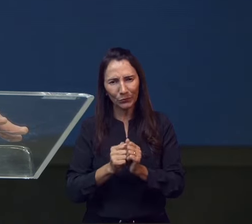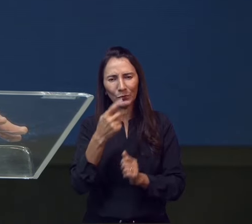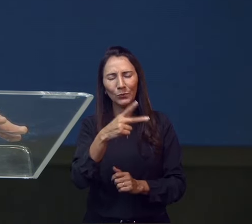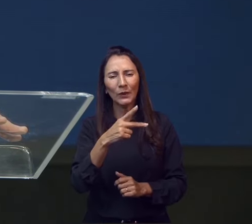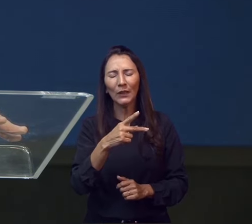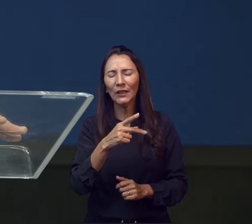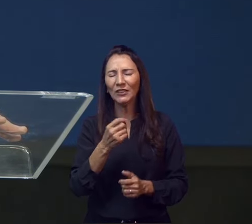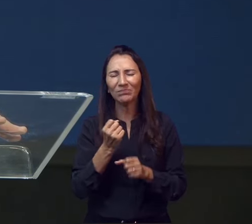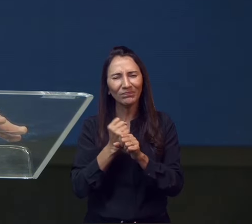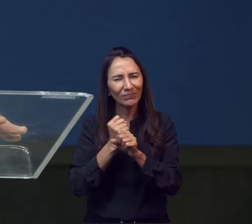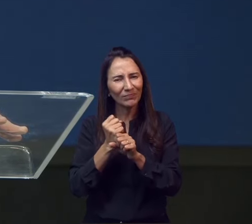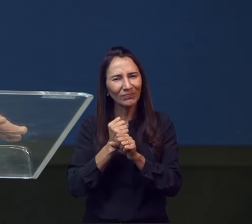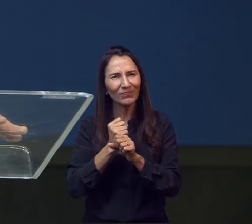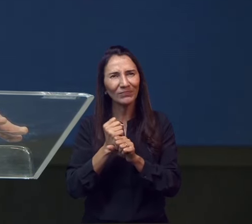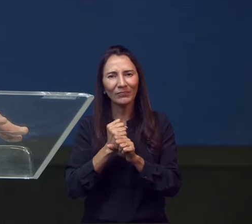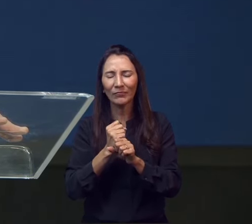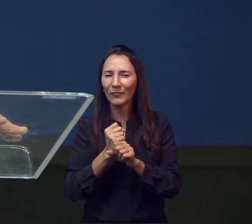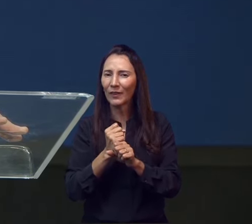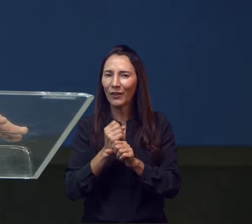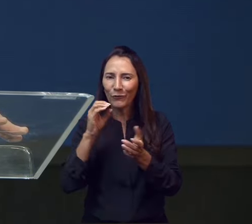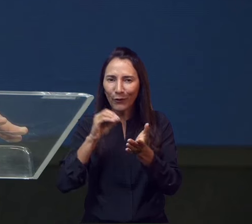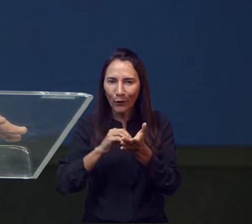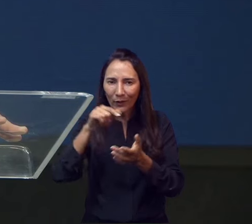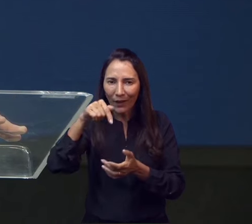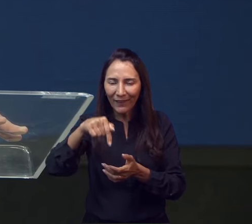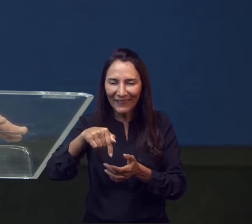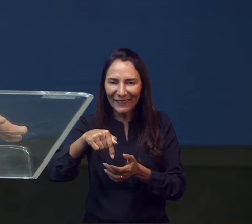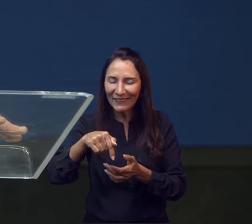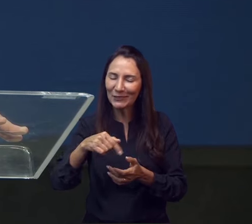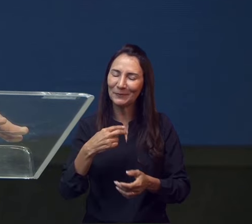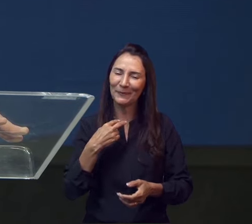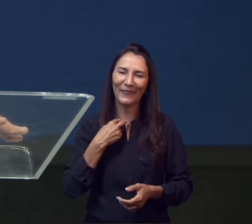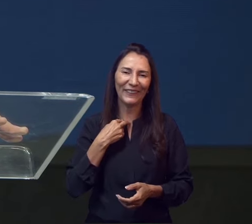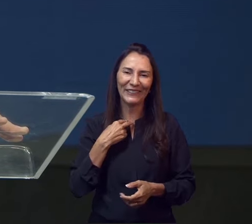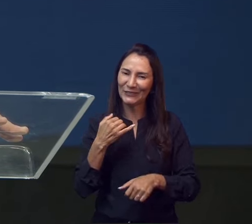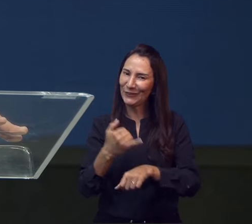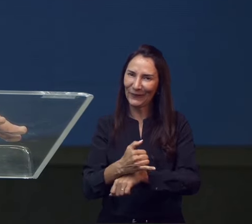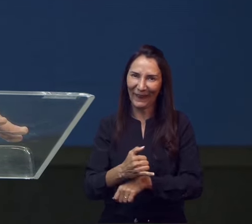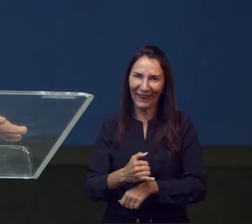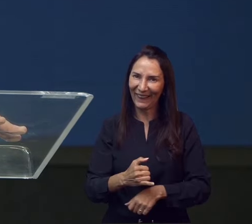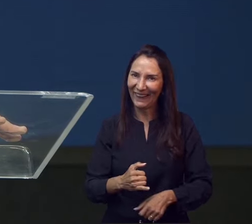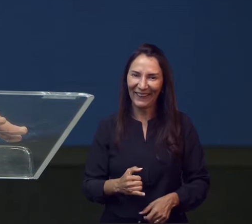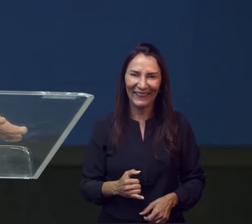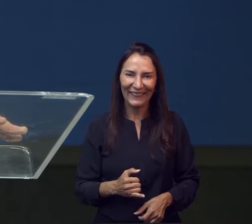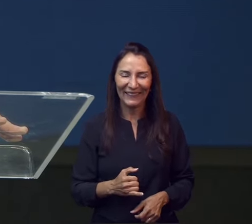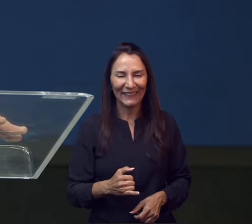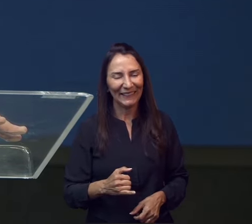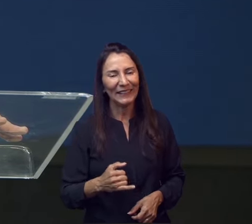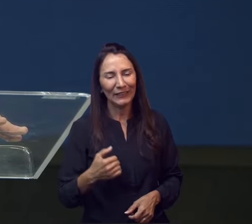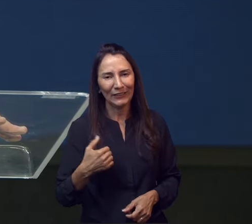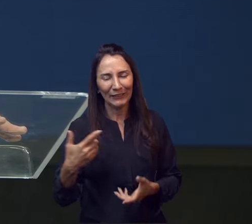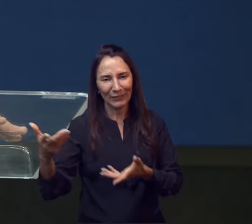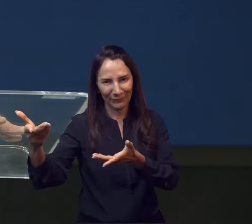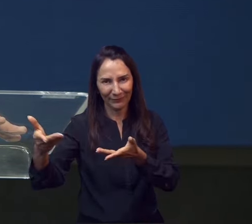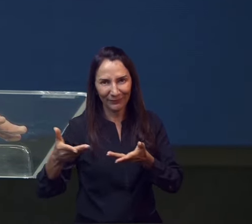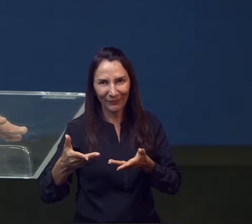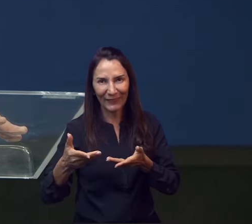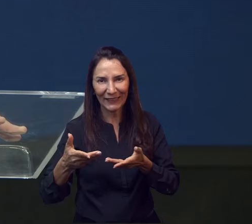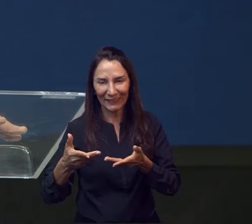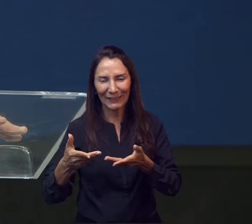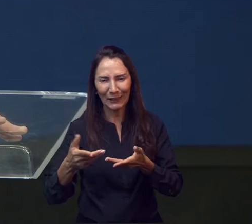e ele não poderia faltar aqui nessa homenagem de hoje é uma alegria de receber para ministrar a palavra